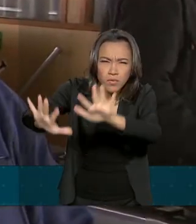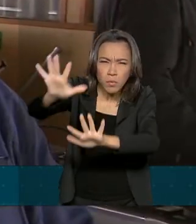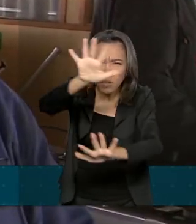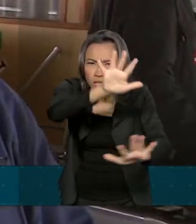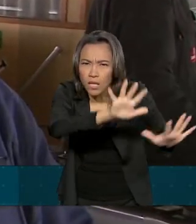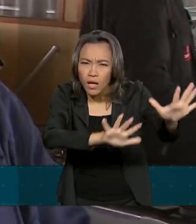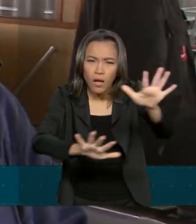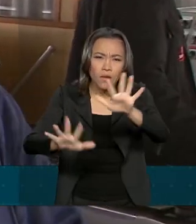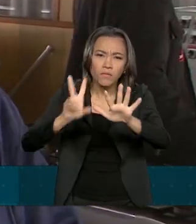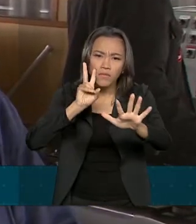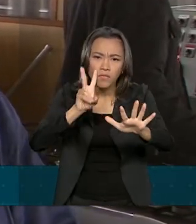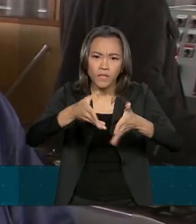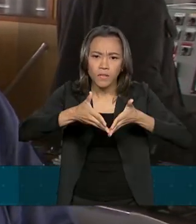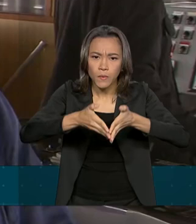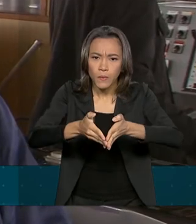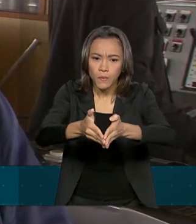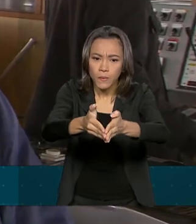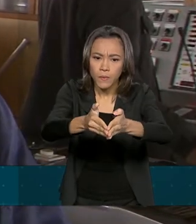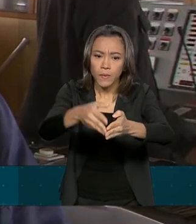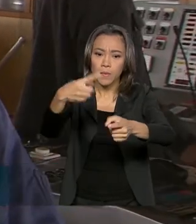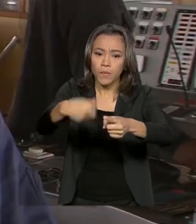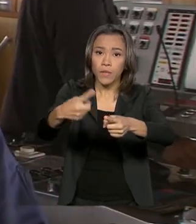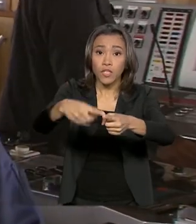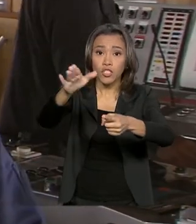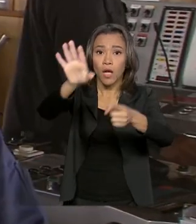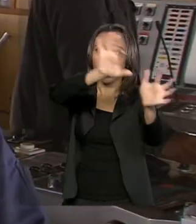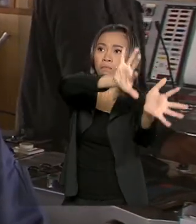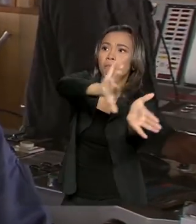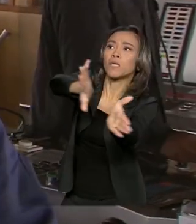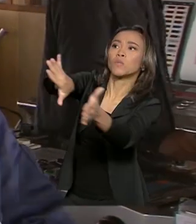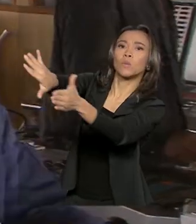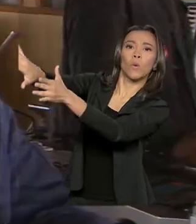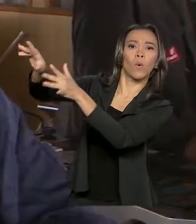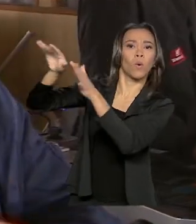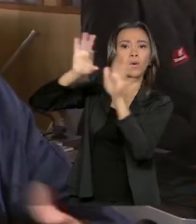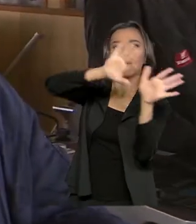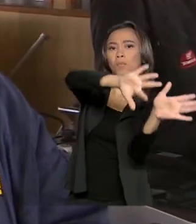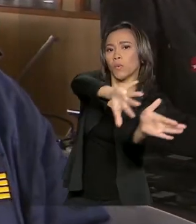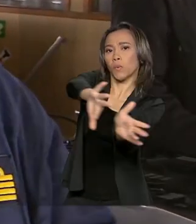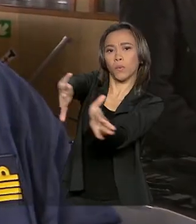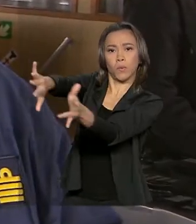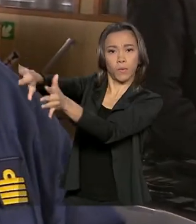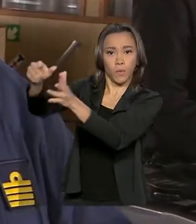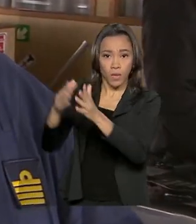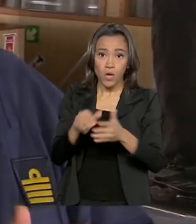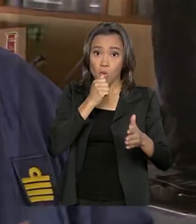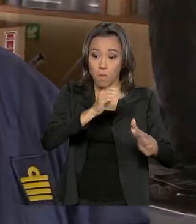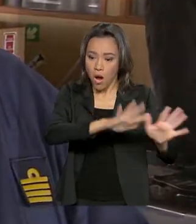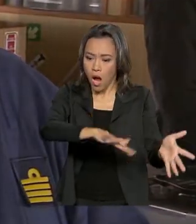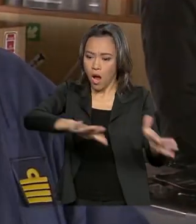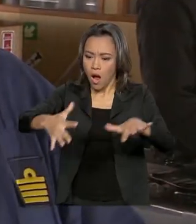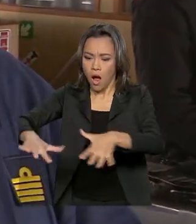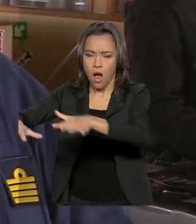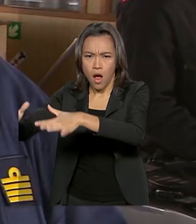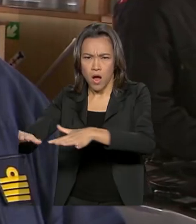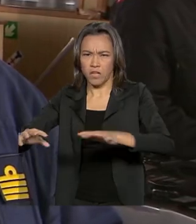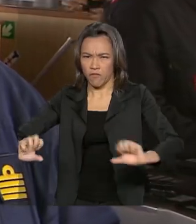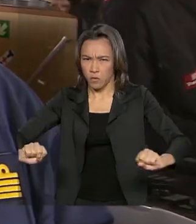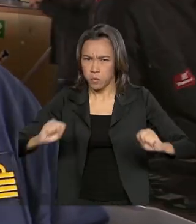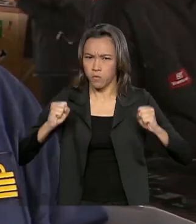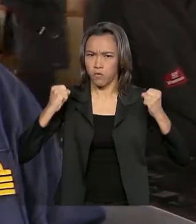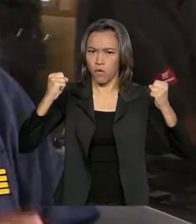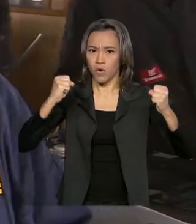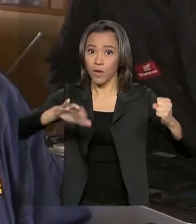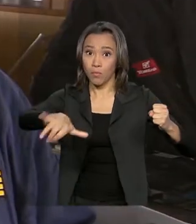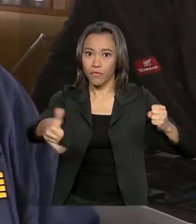porque essa centro de baixa acabou de passar, né? E antes que o mar aumente muito, então a gente está aproveitando